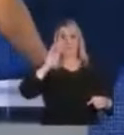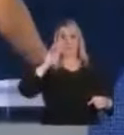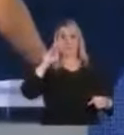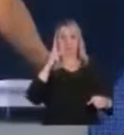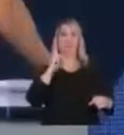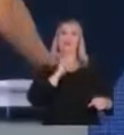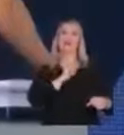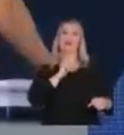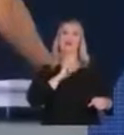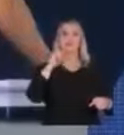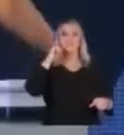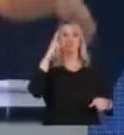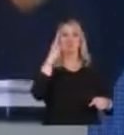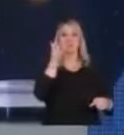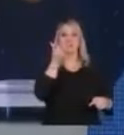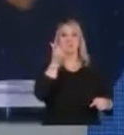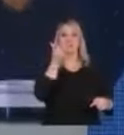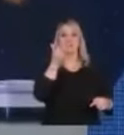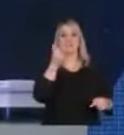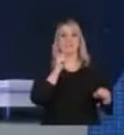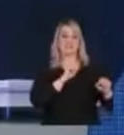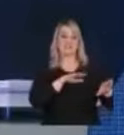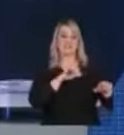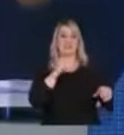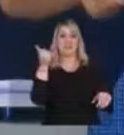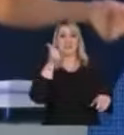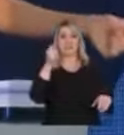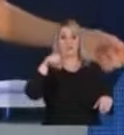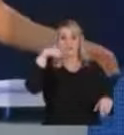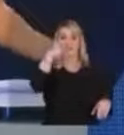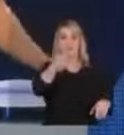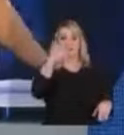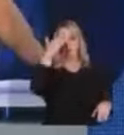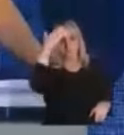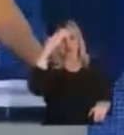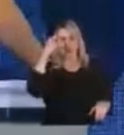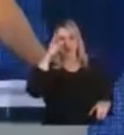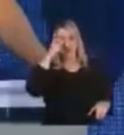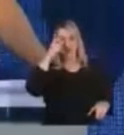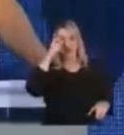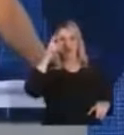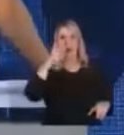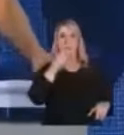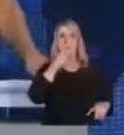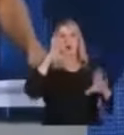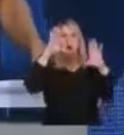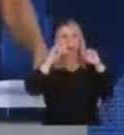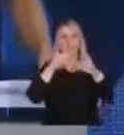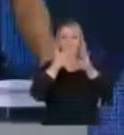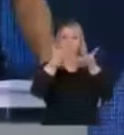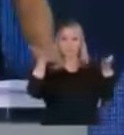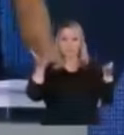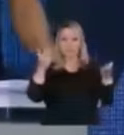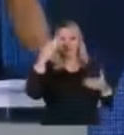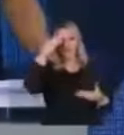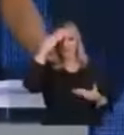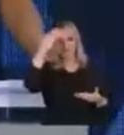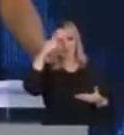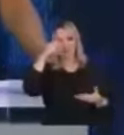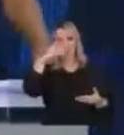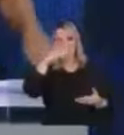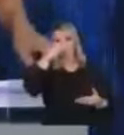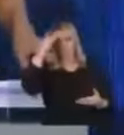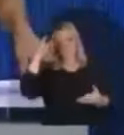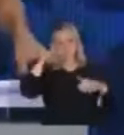Horizonte no dia 16 de Setembro próxima sexta-feira muito obrigada pela sua audiência e uma ótima noite a você Agradeço muito a nossa